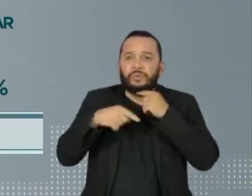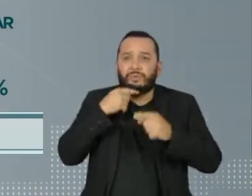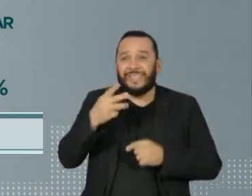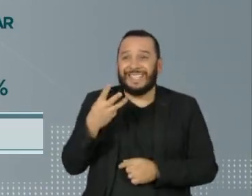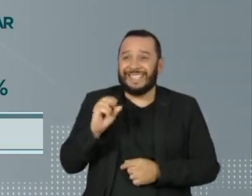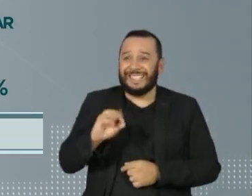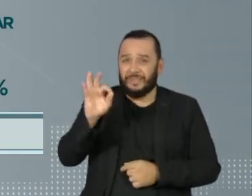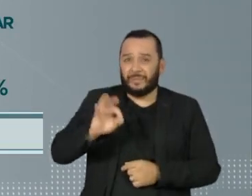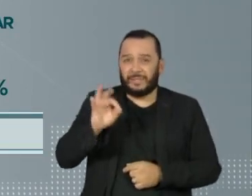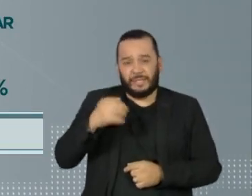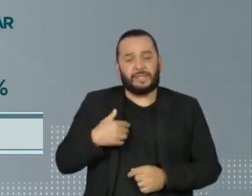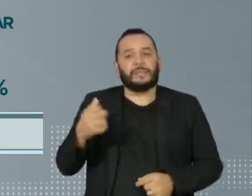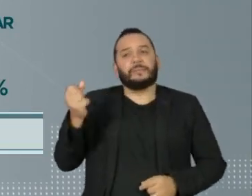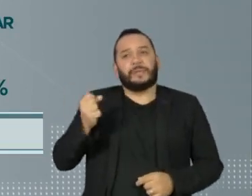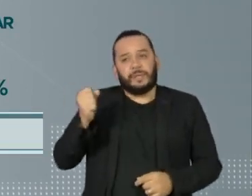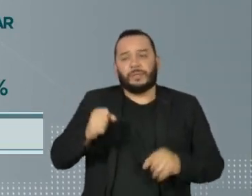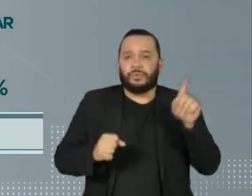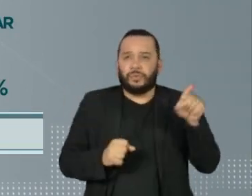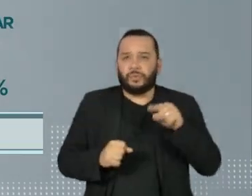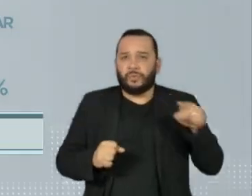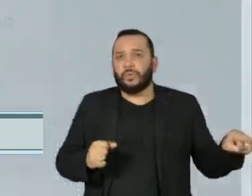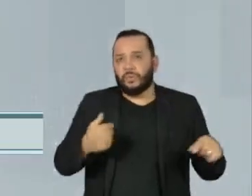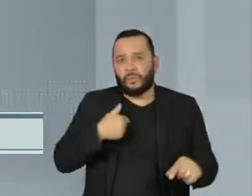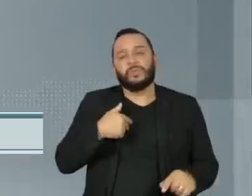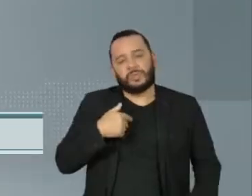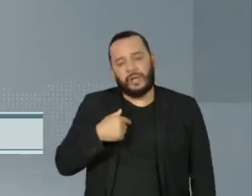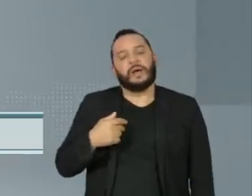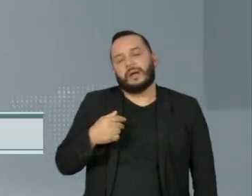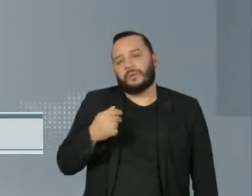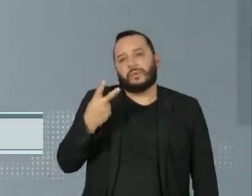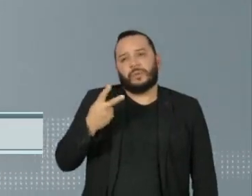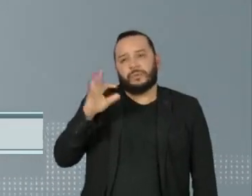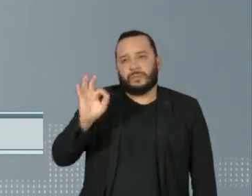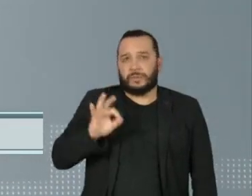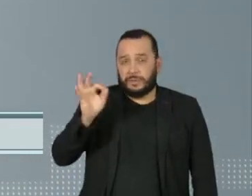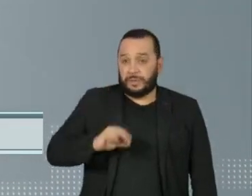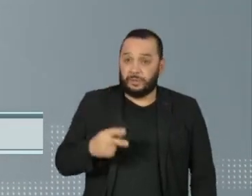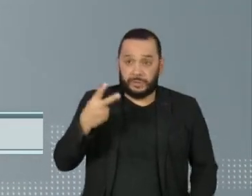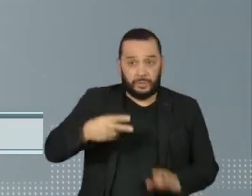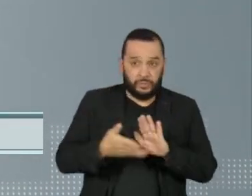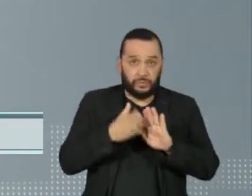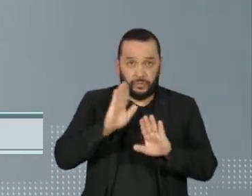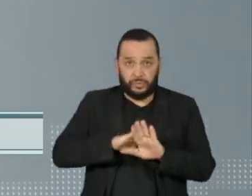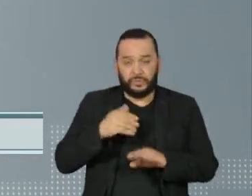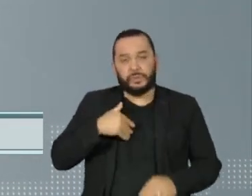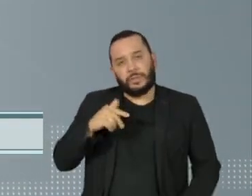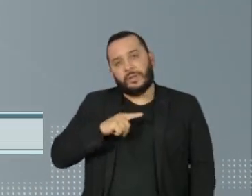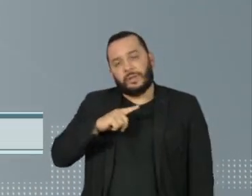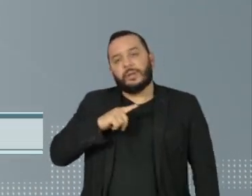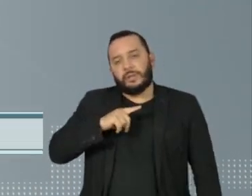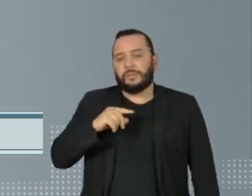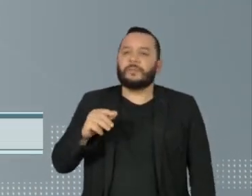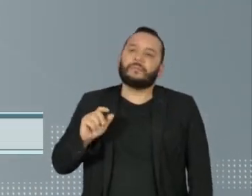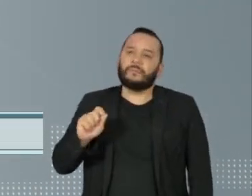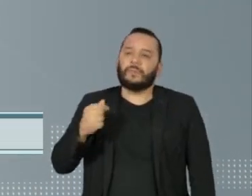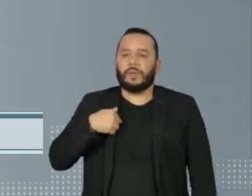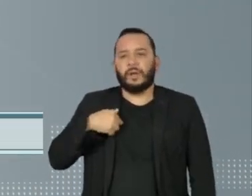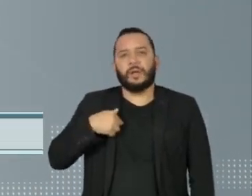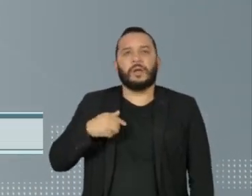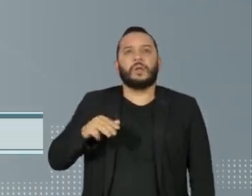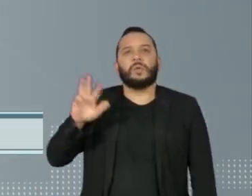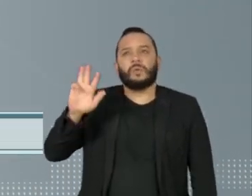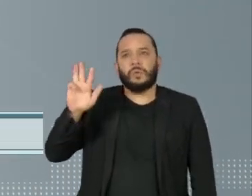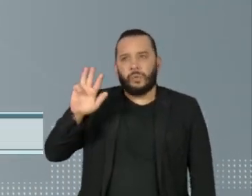por cento brancos nulos e não vou botar dois por cento na simulação de segundo turno entre Lula e bolsonaro o petista tem